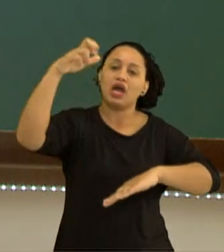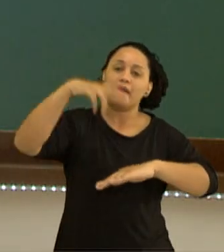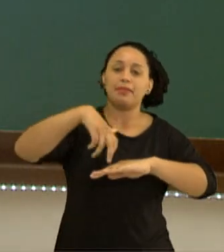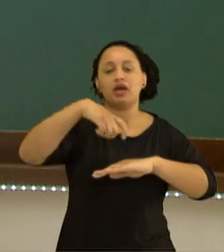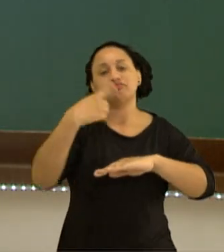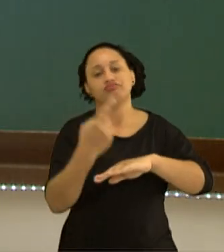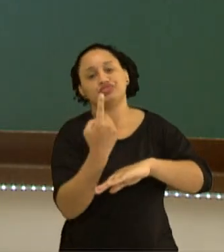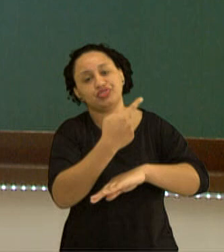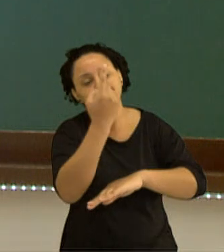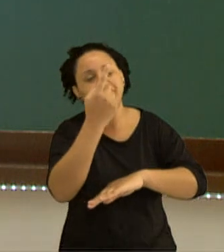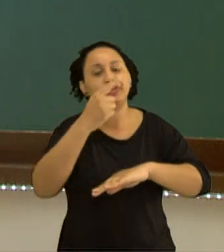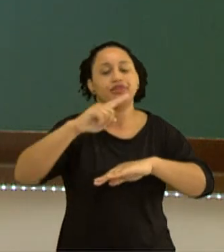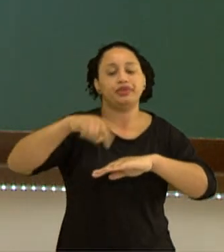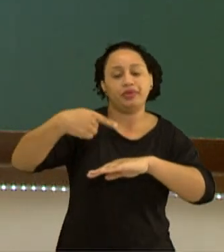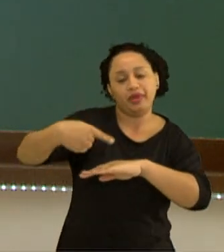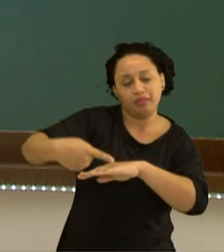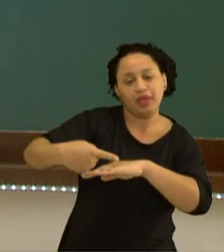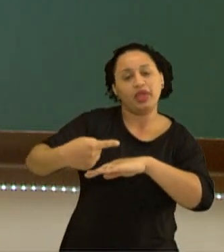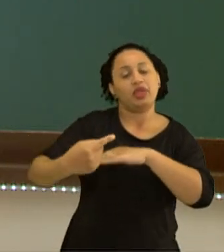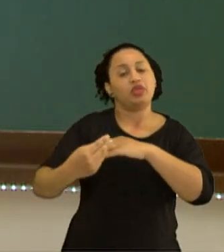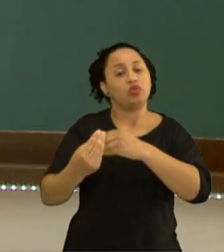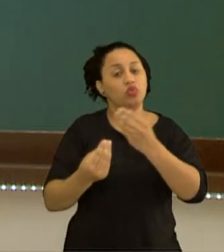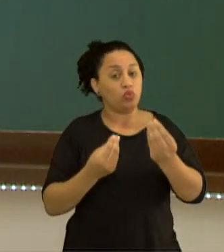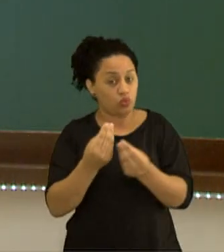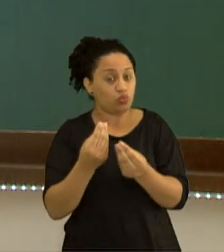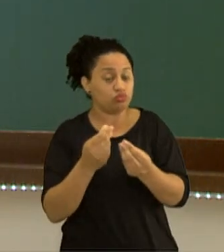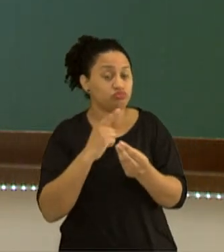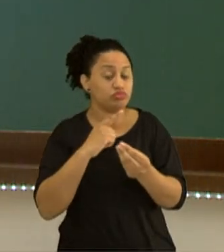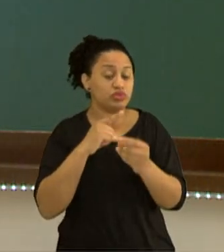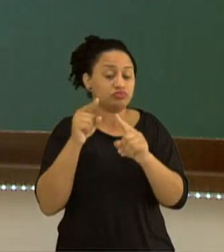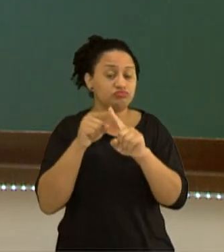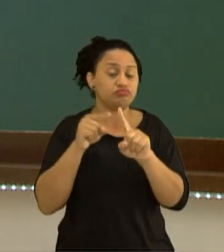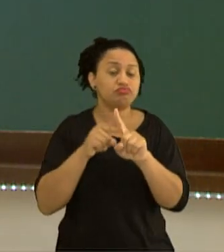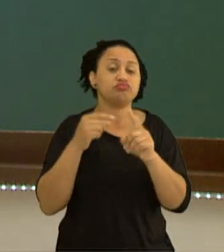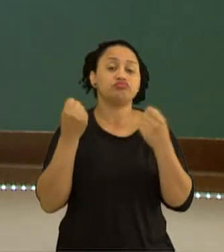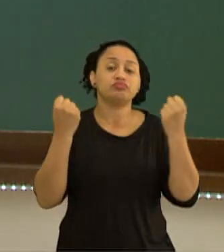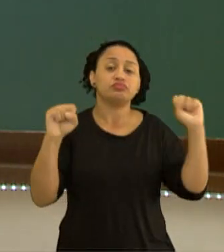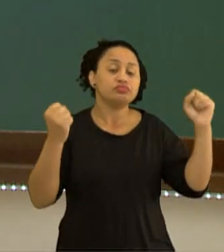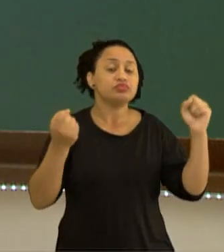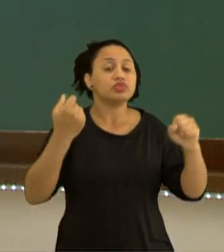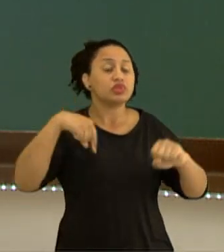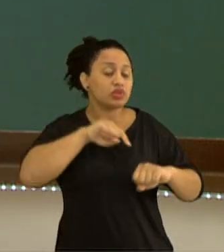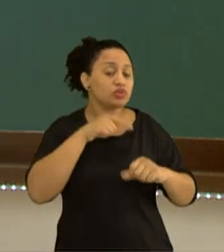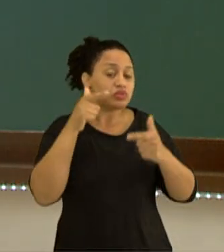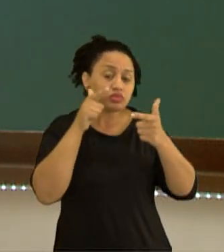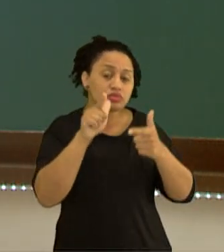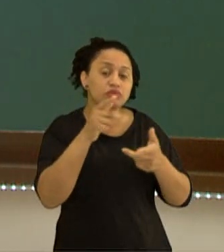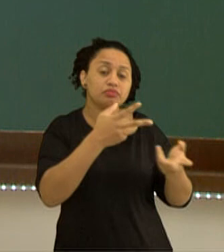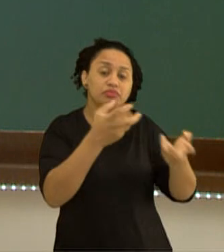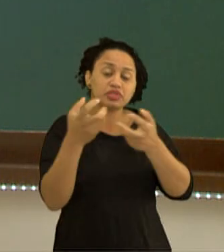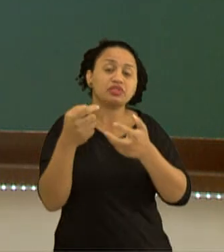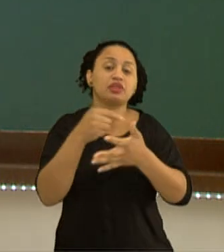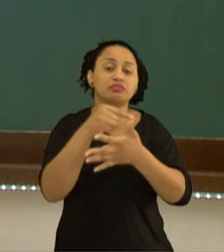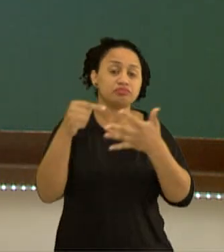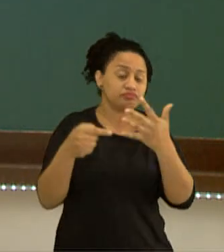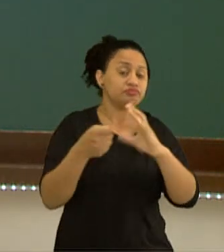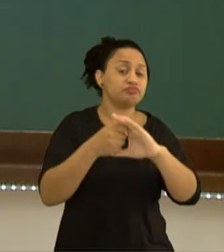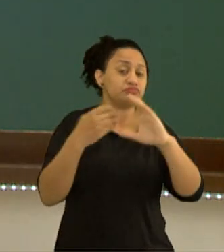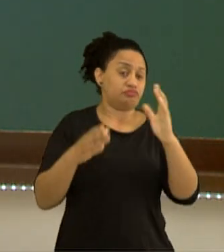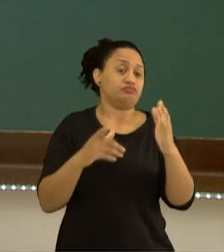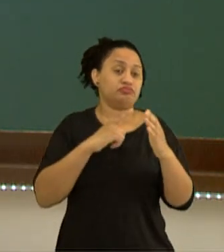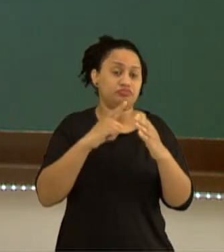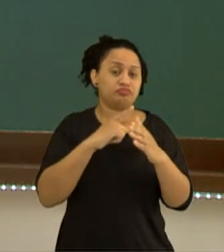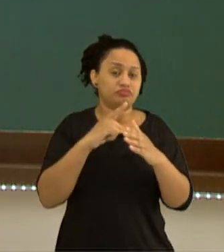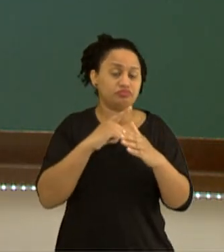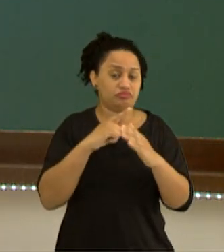giros, alguns rolamentos, que são aquelas ginásticas que podemos identificar elementos que tem nos movimentos em que encontramos